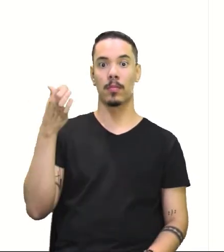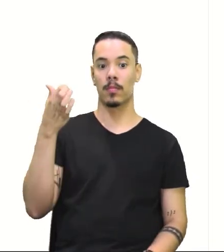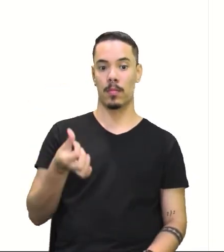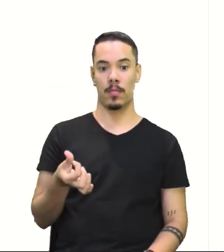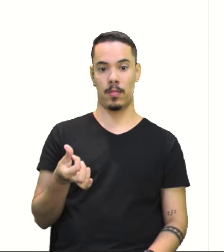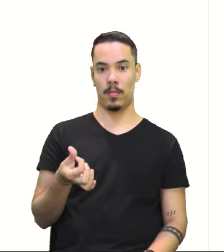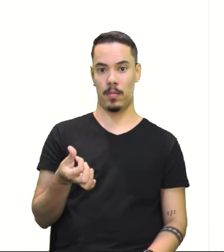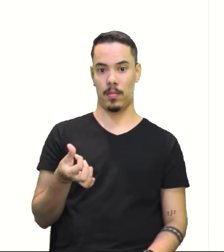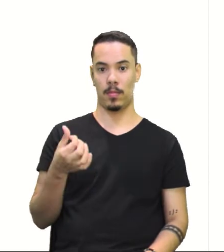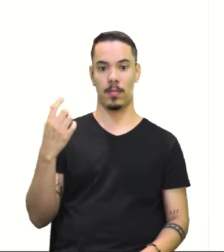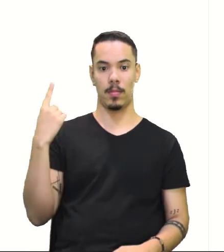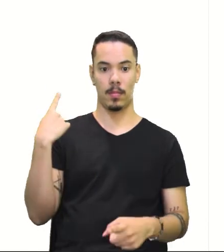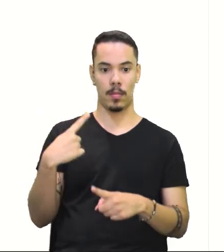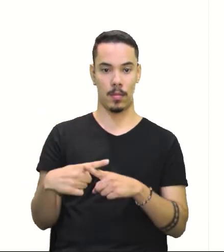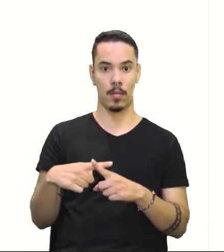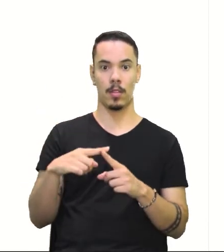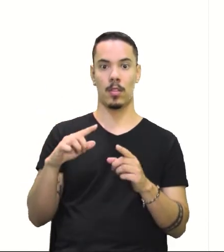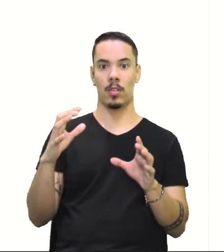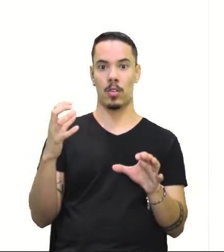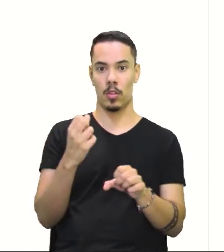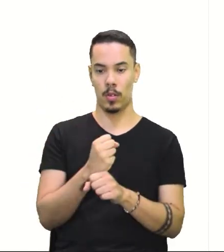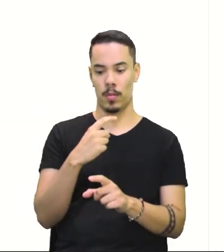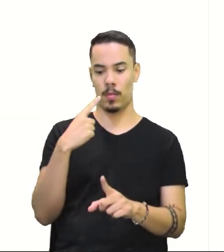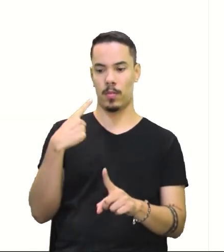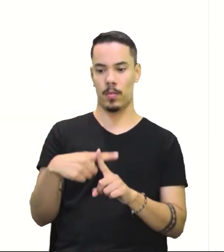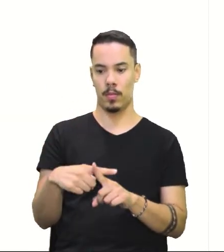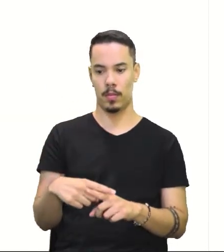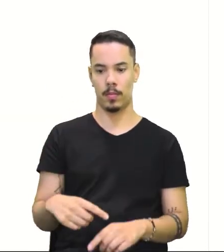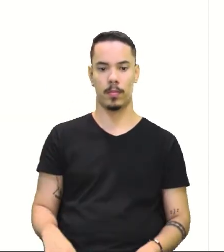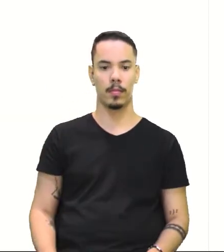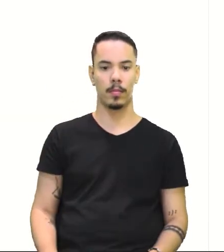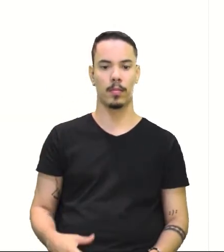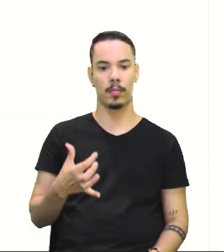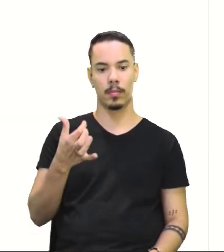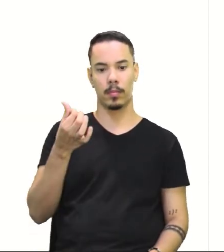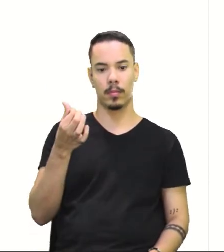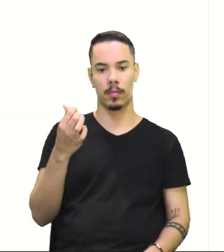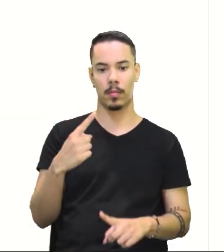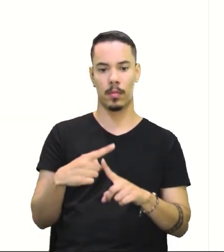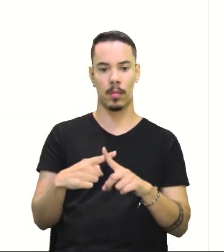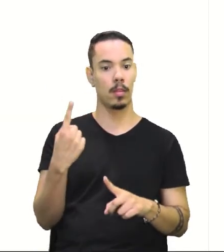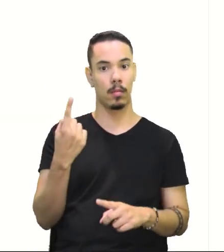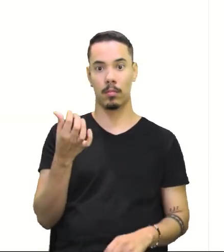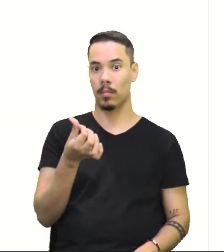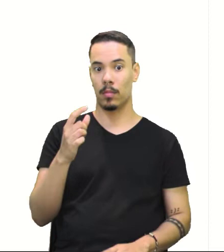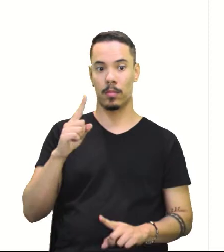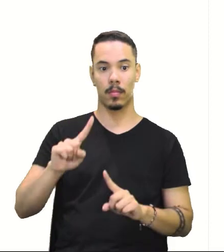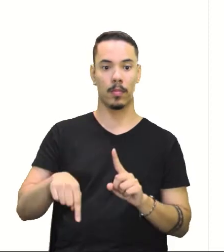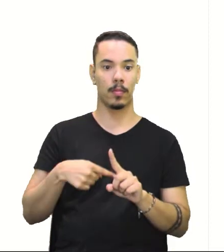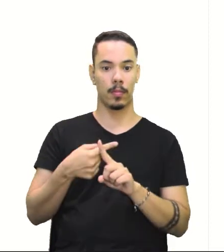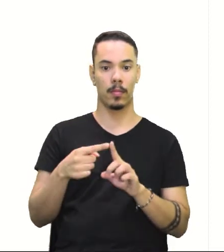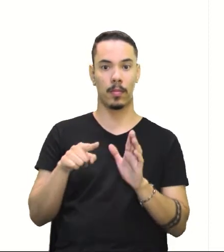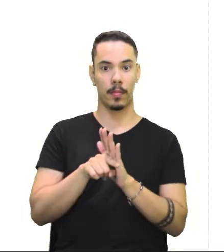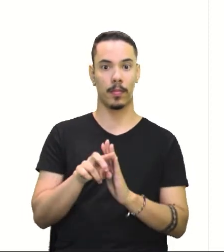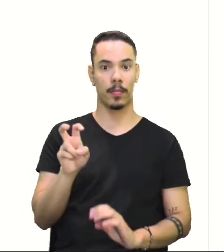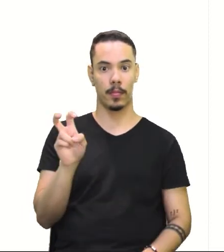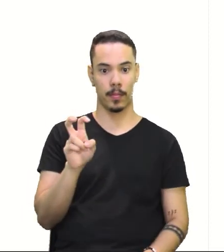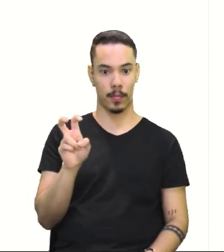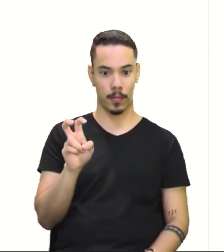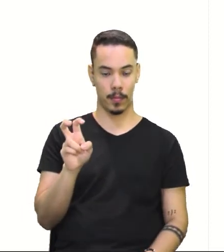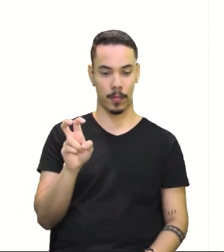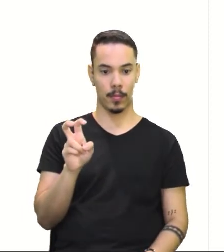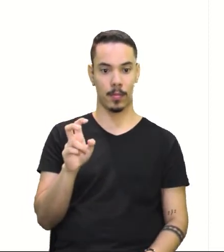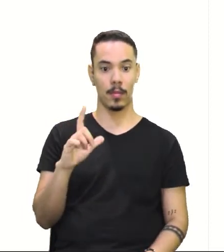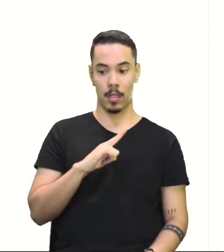Isso, multiplica, soma, multiplica, soma. Vamos lá, 6 vezes 1. 6. Mais menos 5, ou seja,